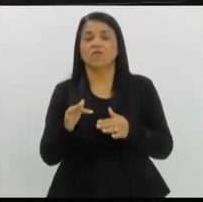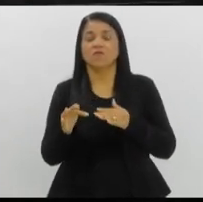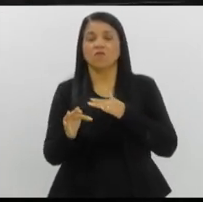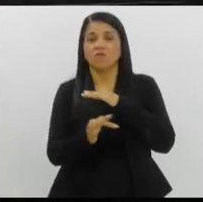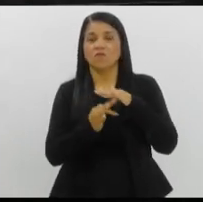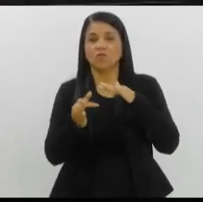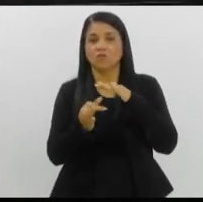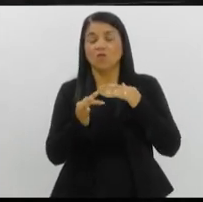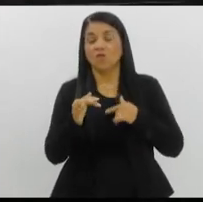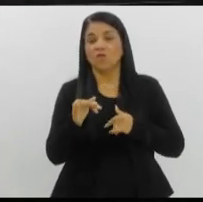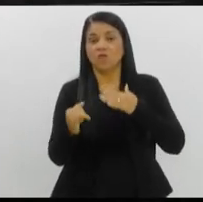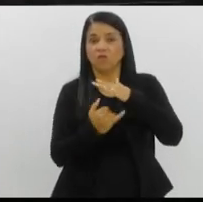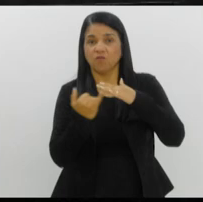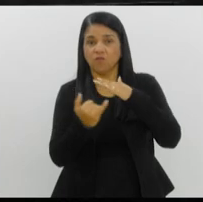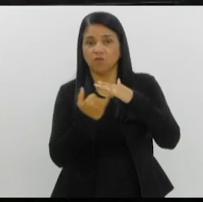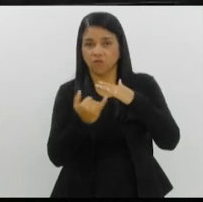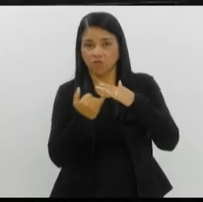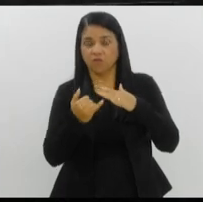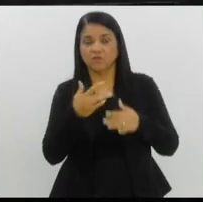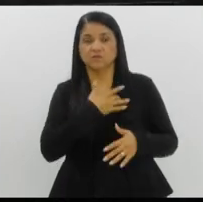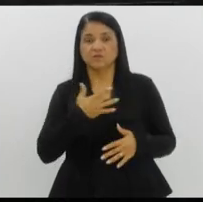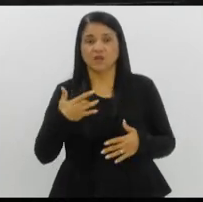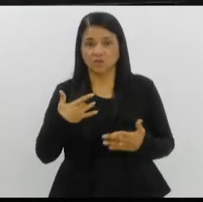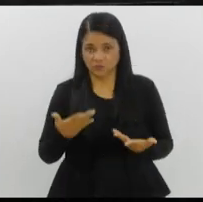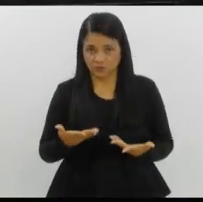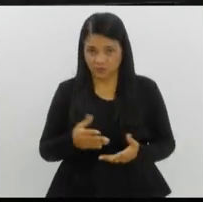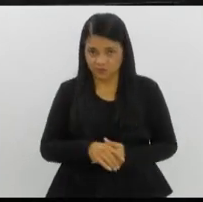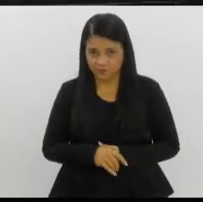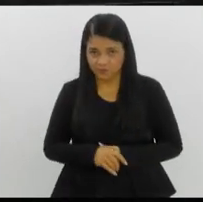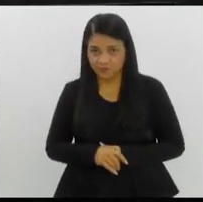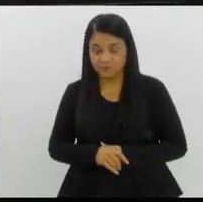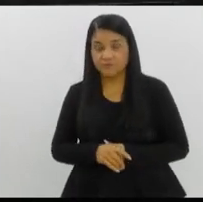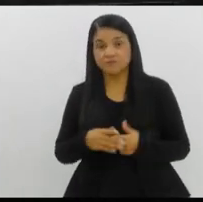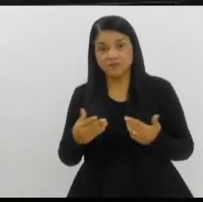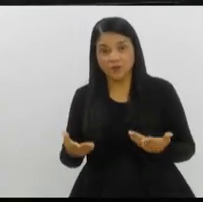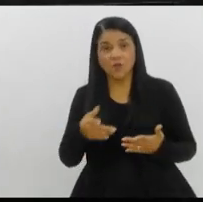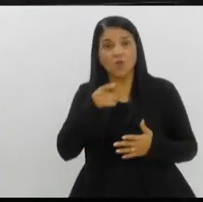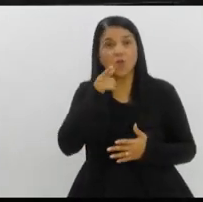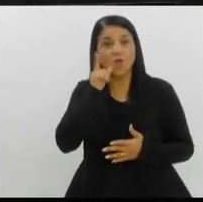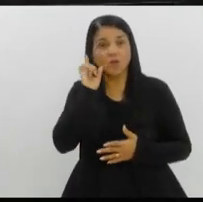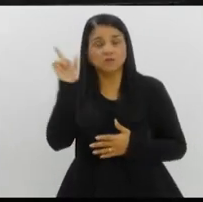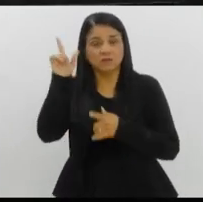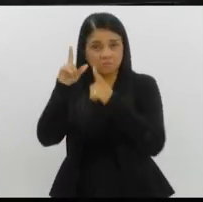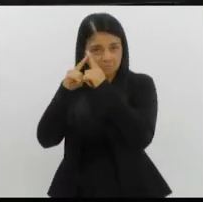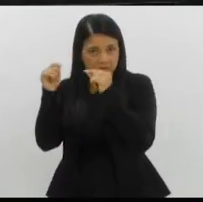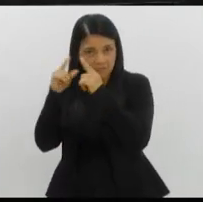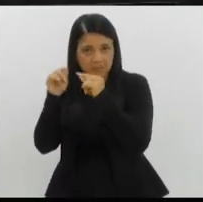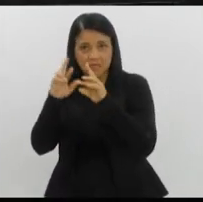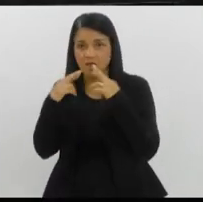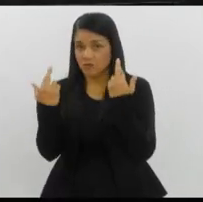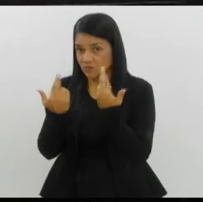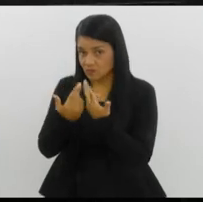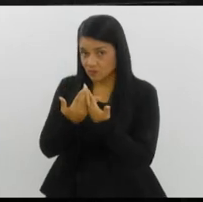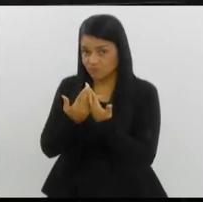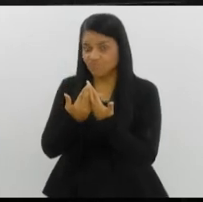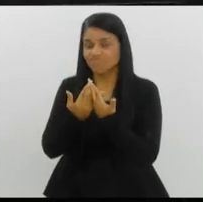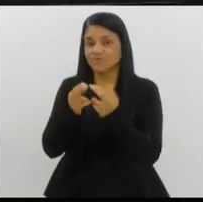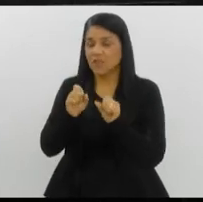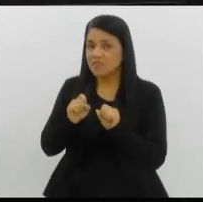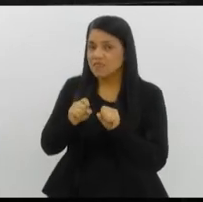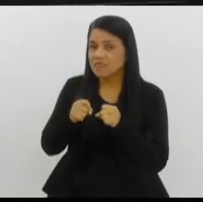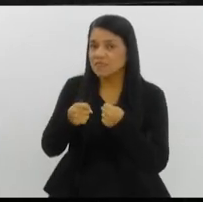é dentro desse contexto, senhora presidente, é que estivemos ontem em Brasília defendendo